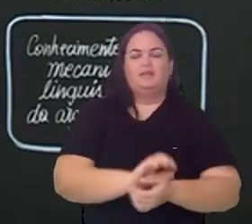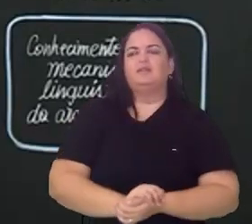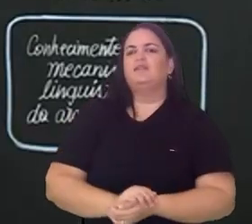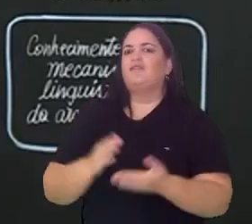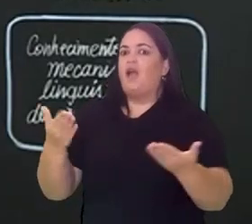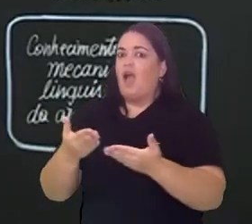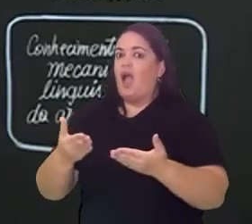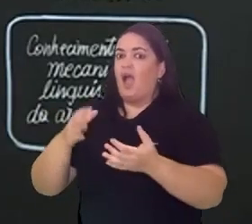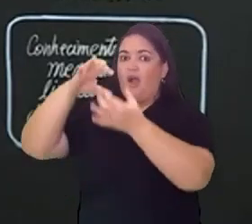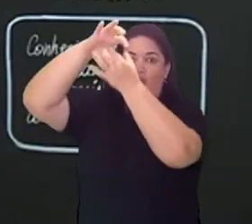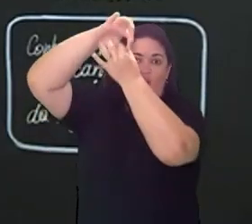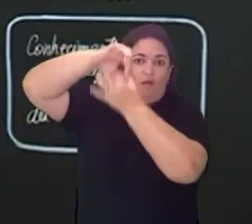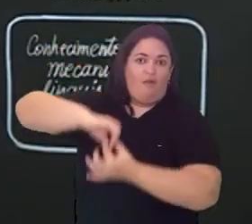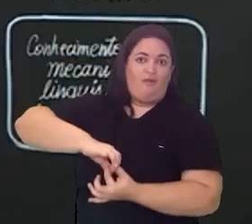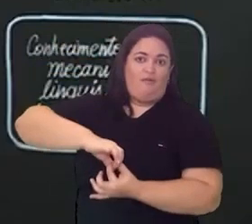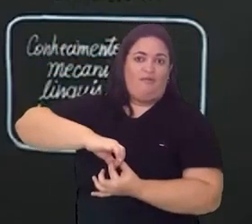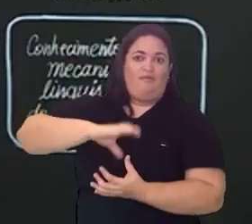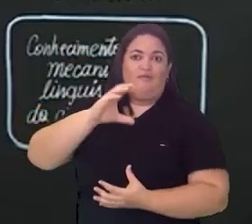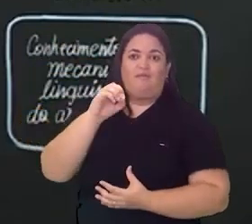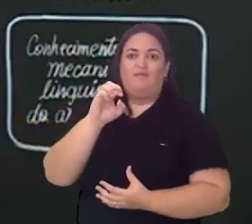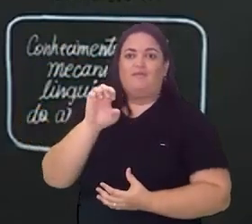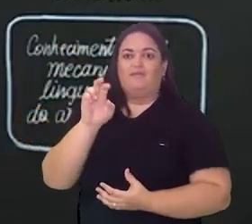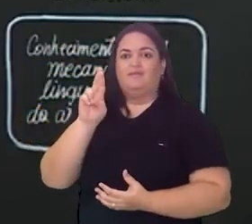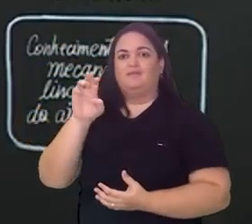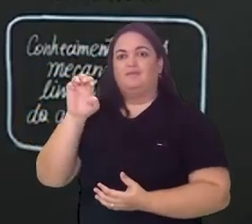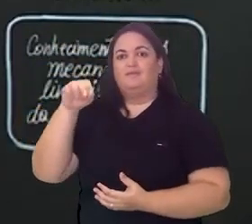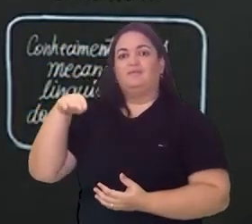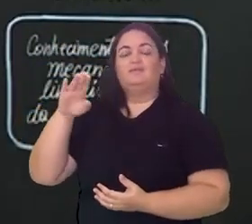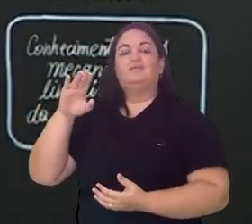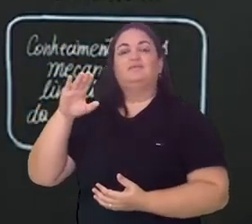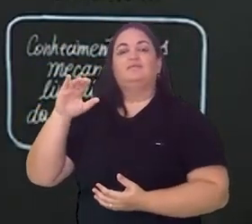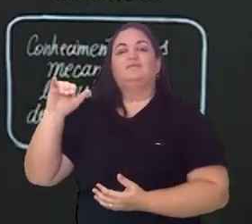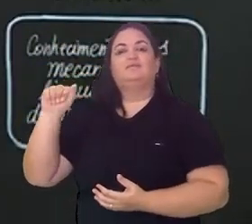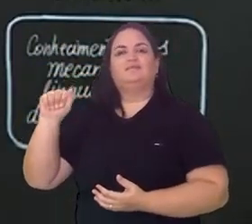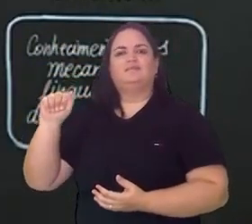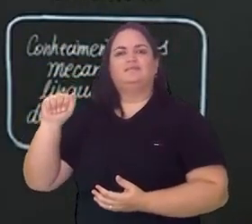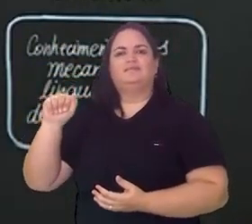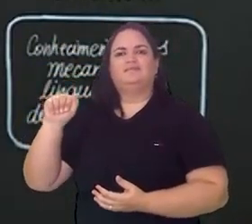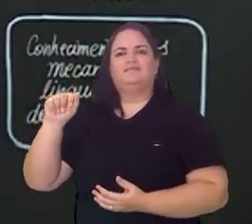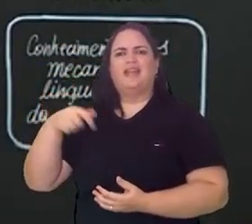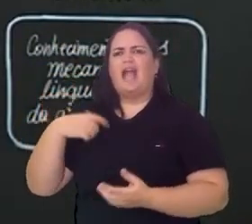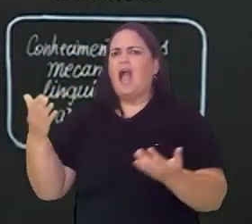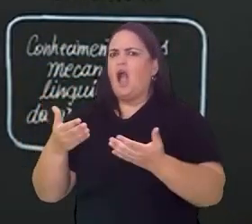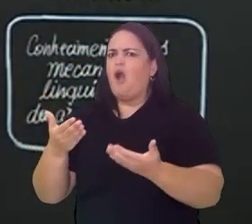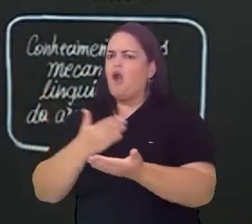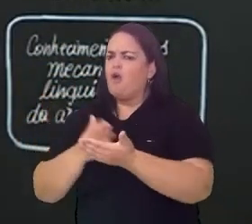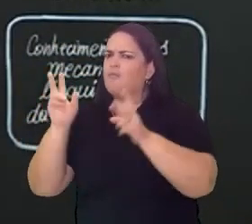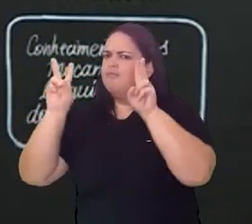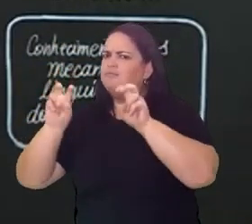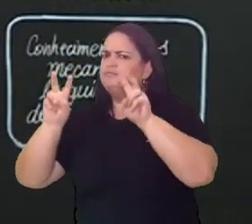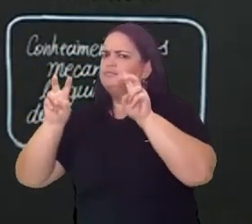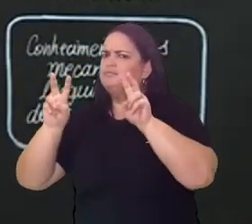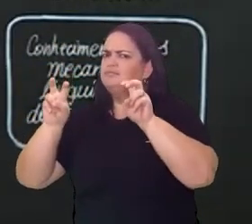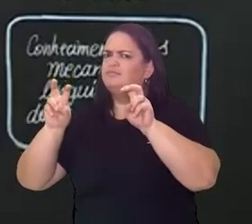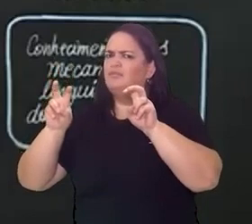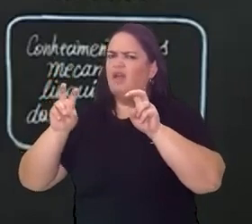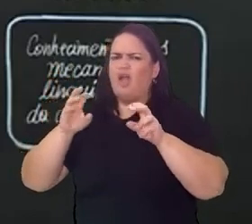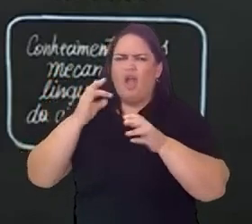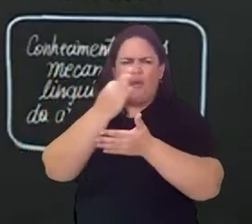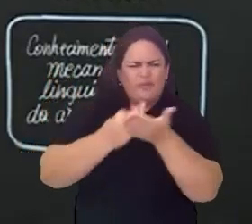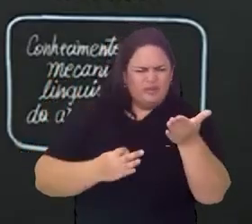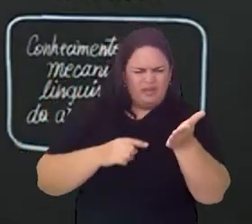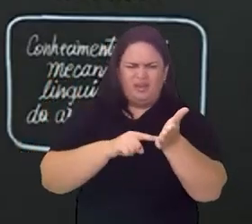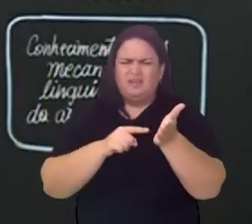coerência, eu vou para o domínio do conteúdo, ou seja, o texto faz sentido? O texto